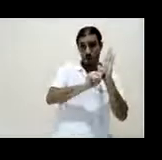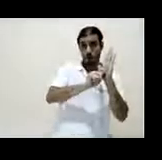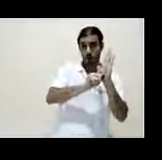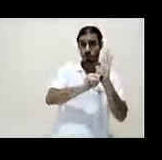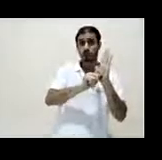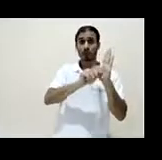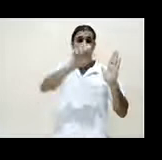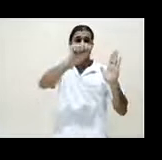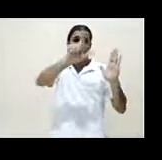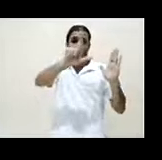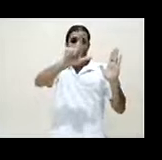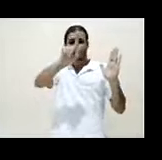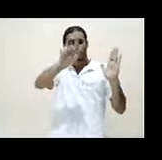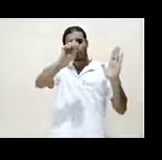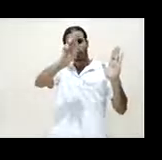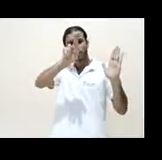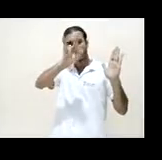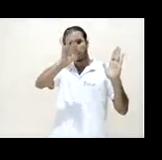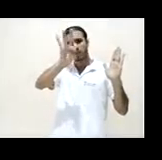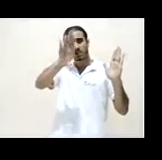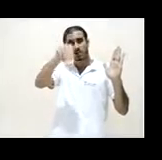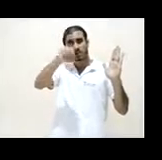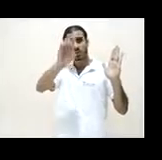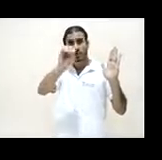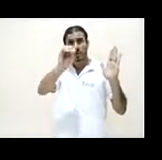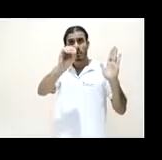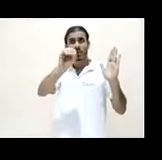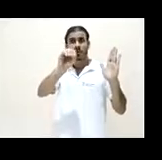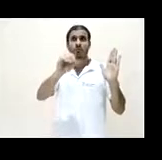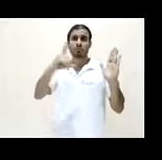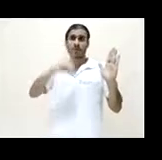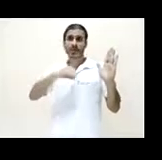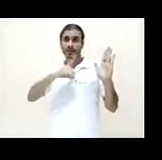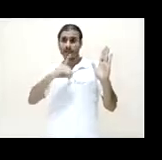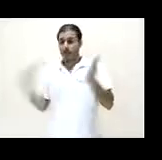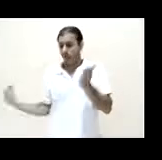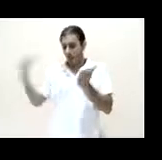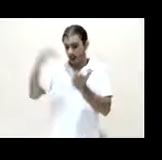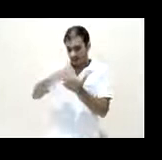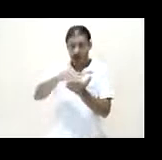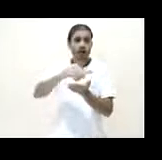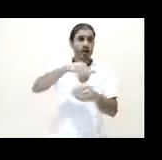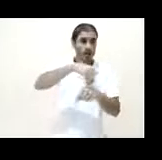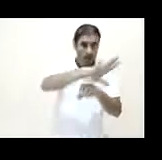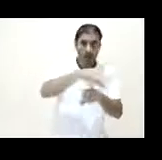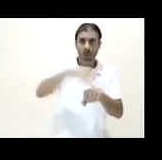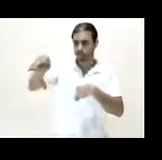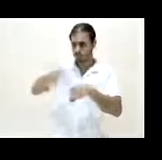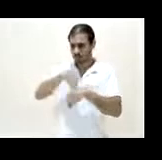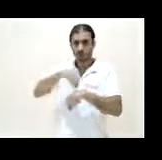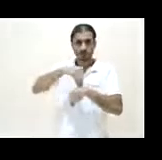dado de entrada, um processamento, e você tem uma saída. Ele está processando algo. Então, se você... E ele coloca esses dois